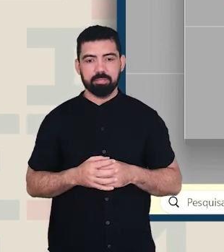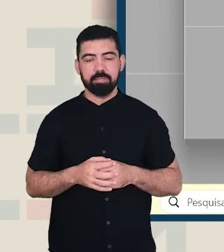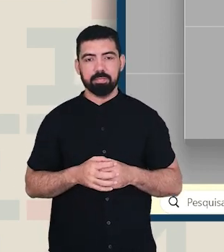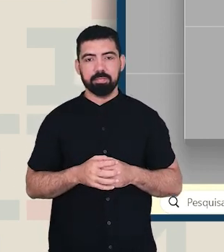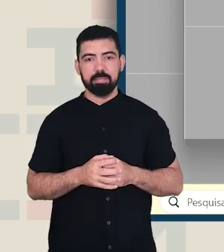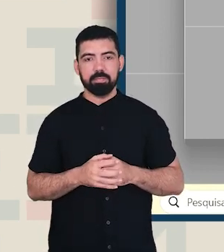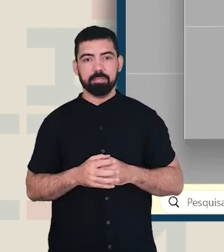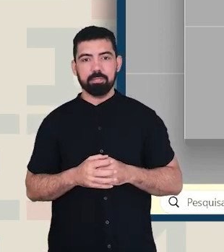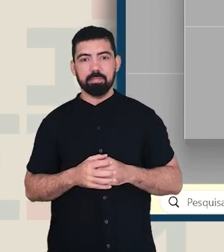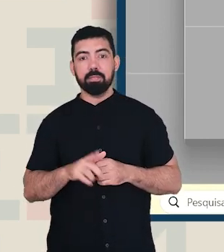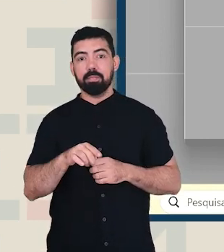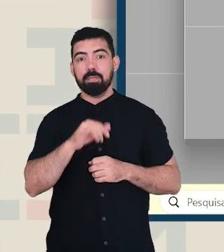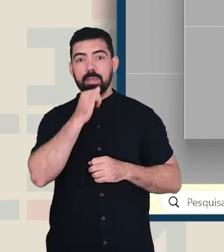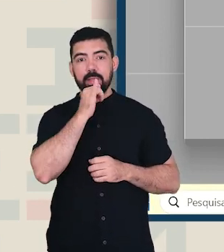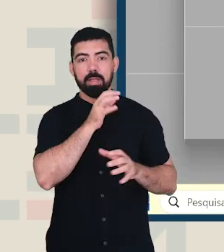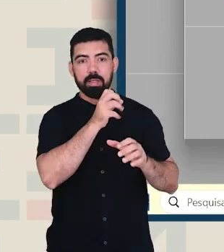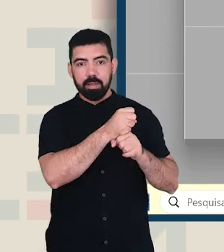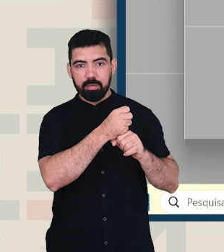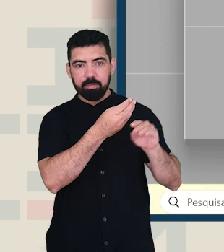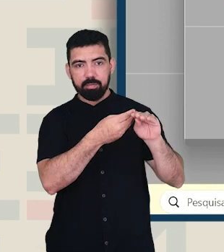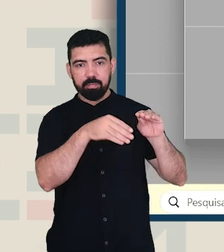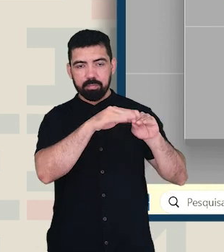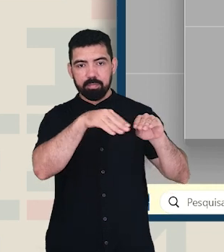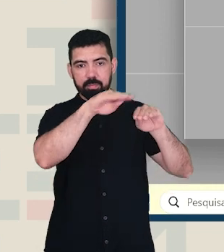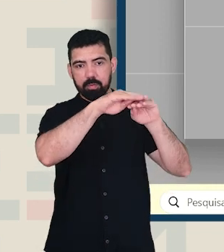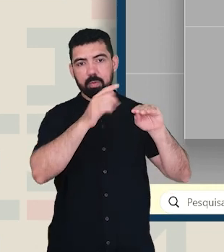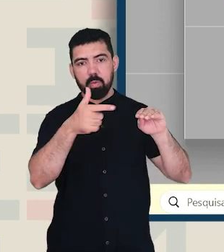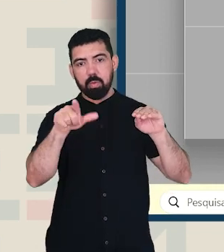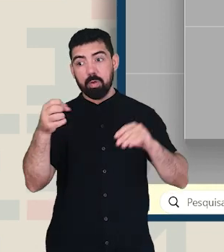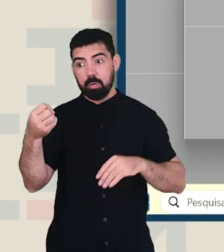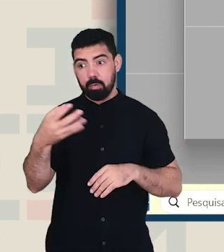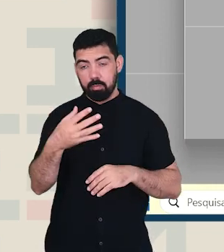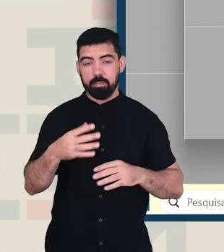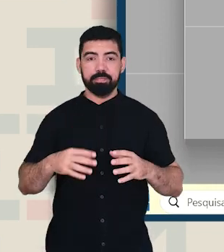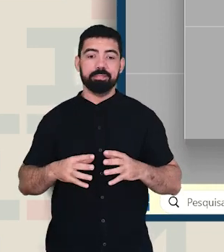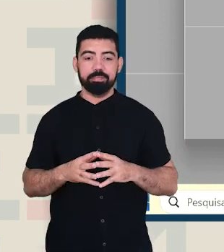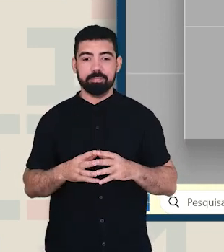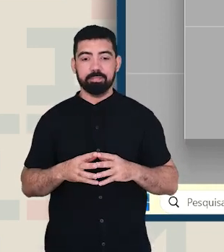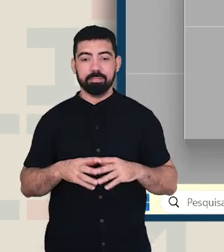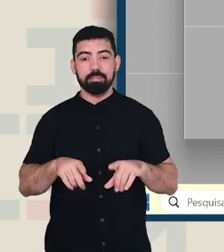síntese aditiva, outra nova,